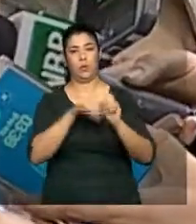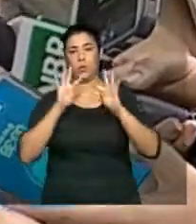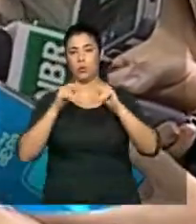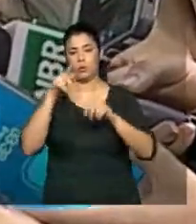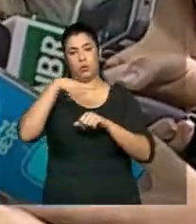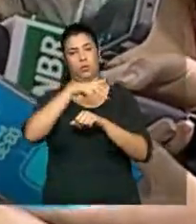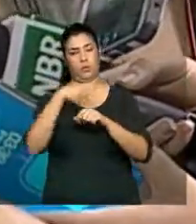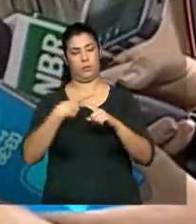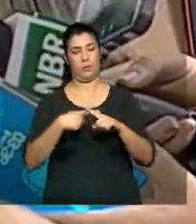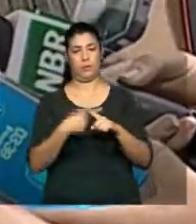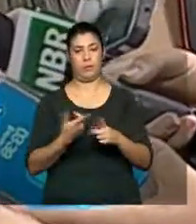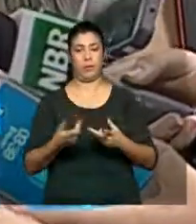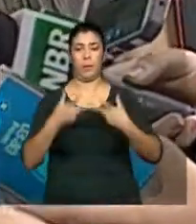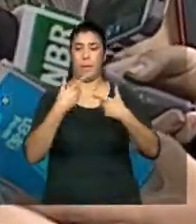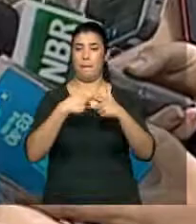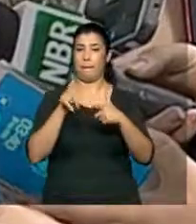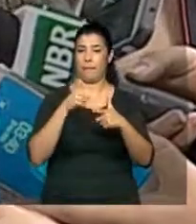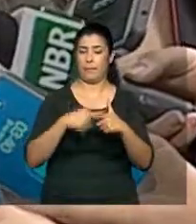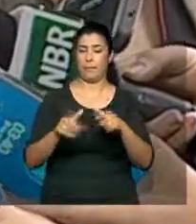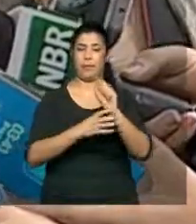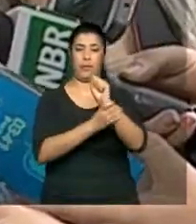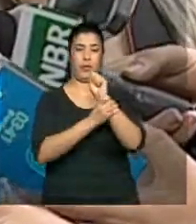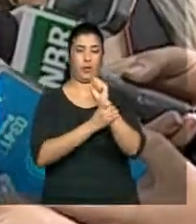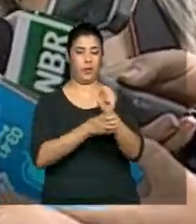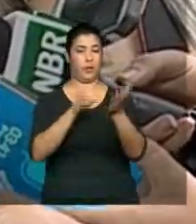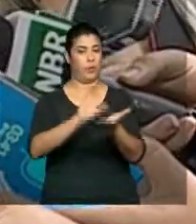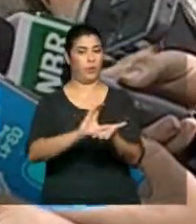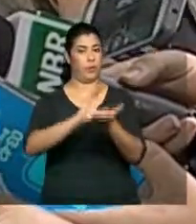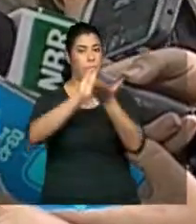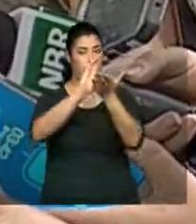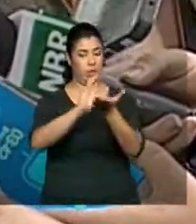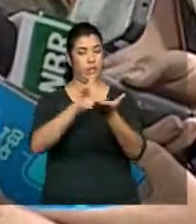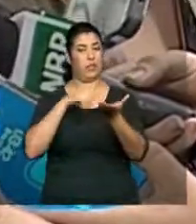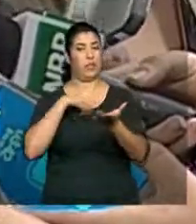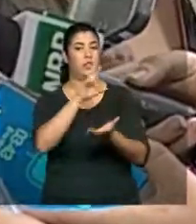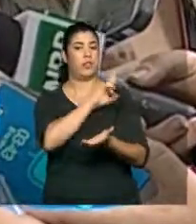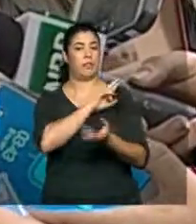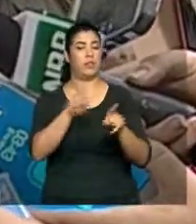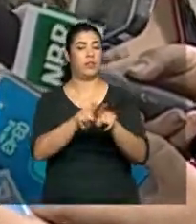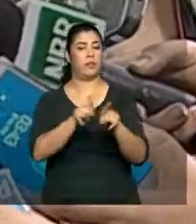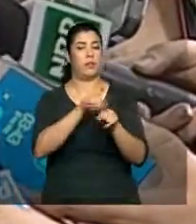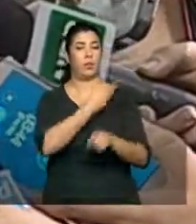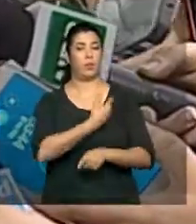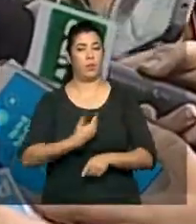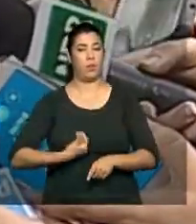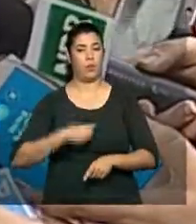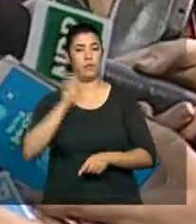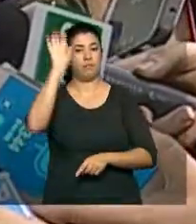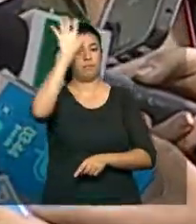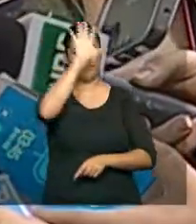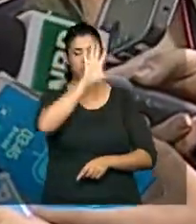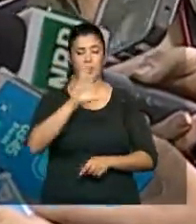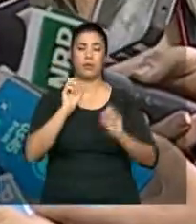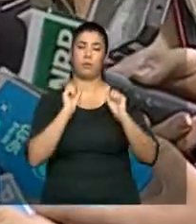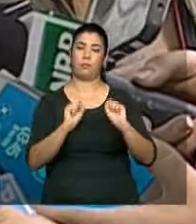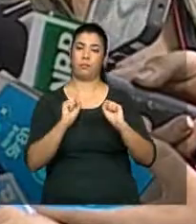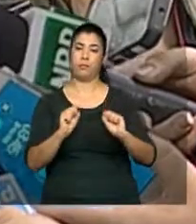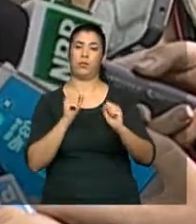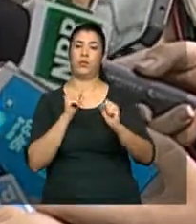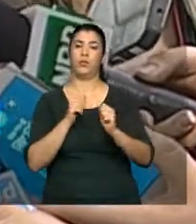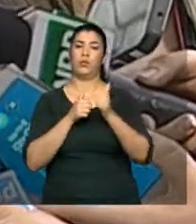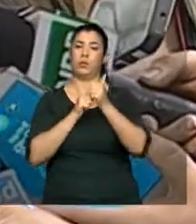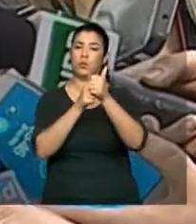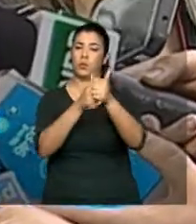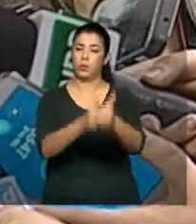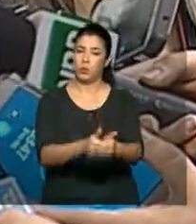A questão da segurança dos conselheiros tutelares é de responsabilidade dos governos estaduais. Então nós podemos solicitar,